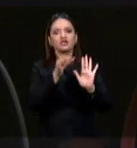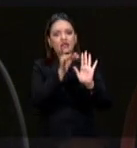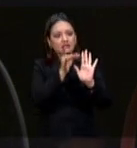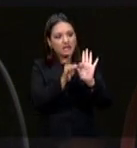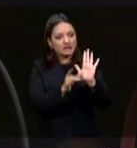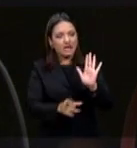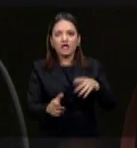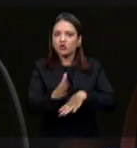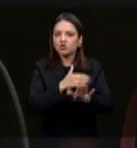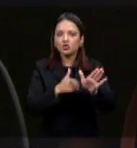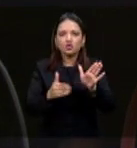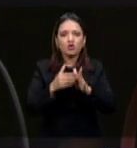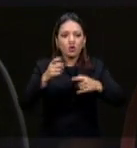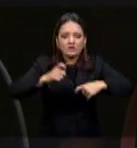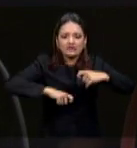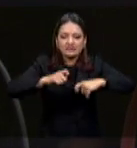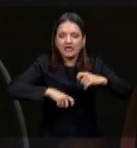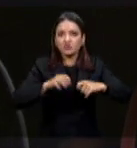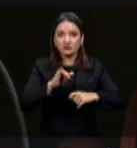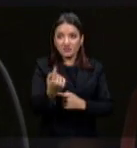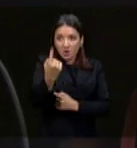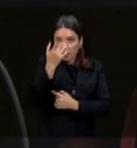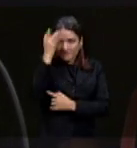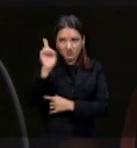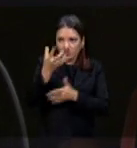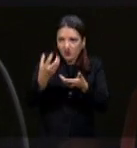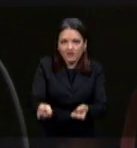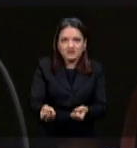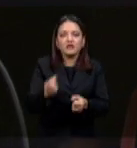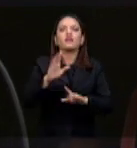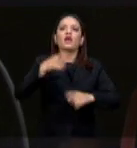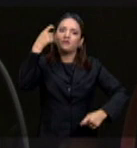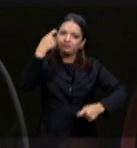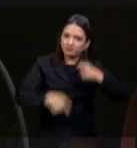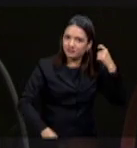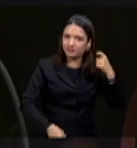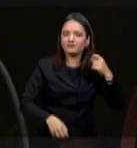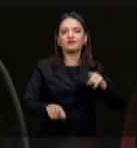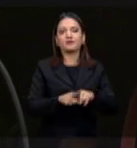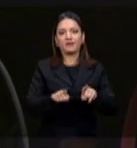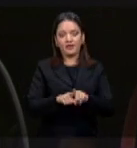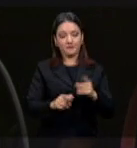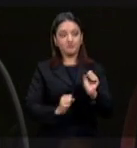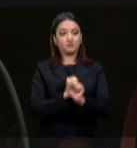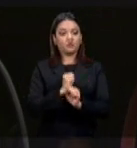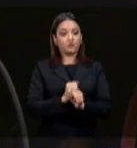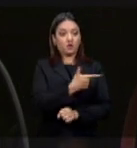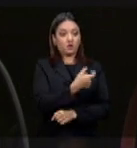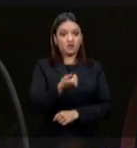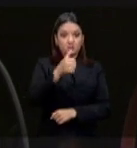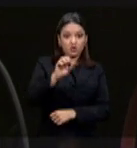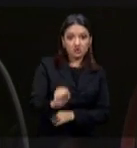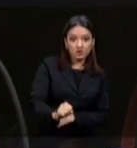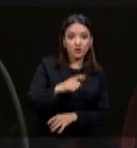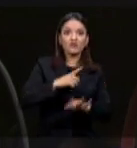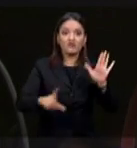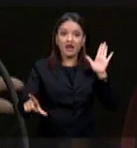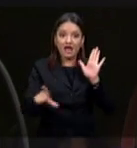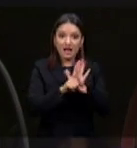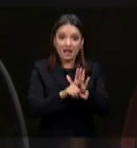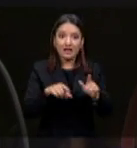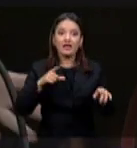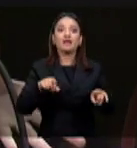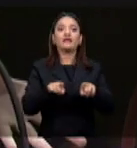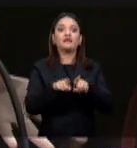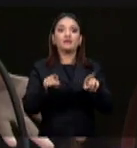ato sexual não consentido pode ser enquadrado no crime de estupro. Em 2018 surgiu a lei de importunação sexual, que é para